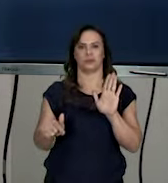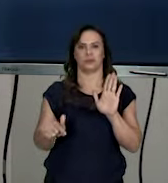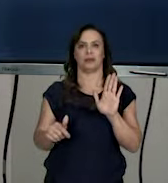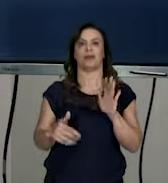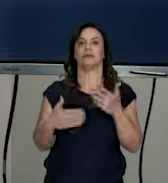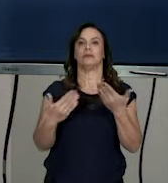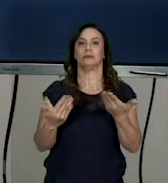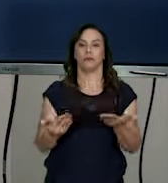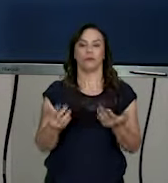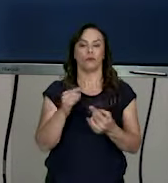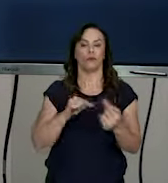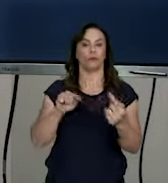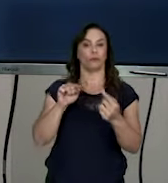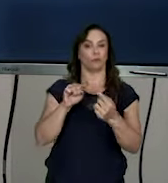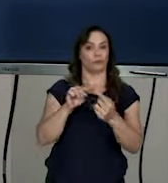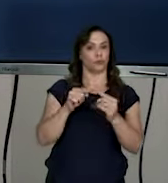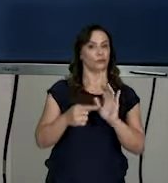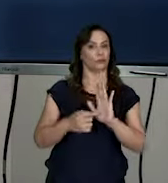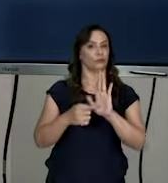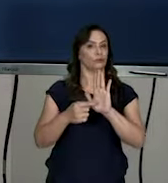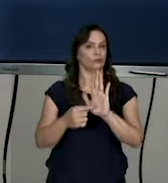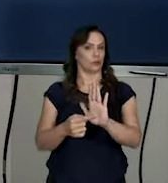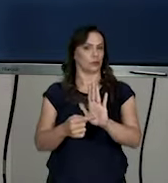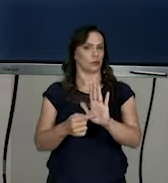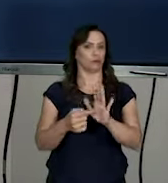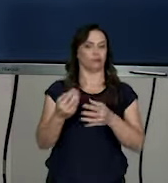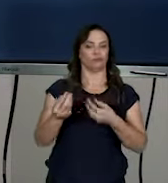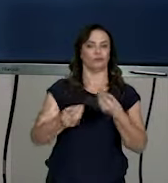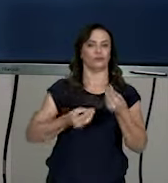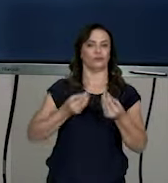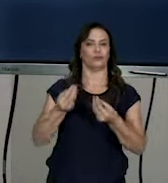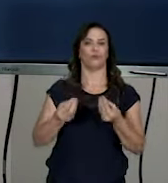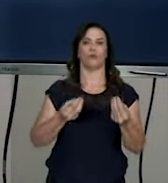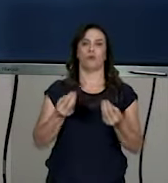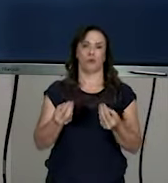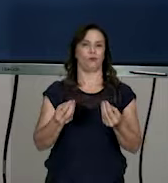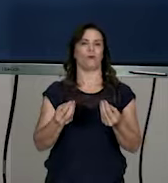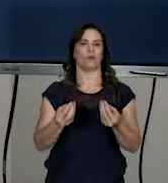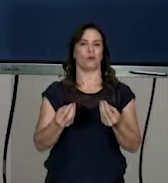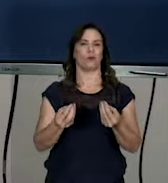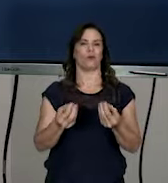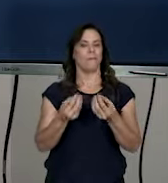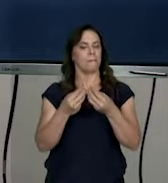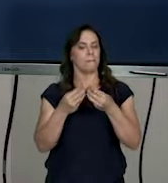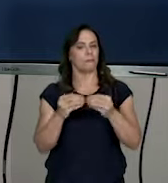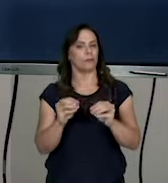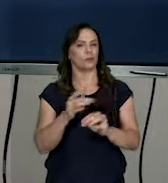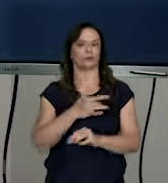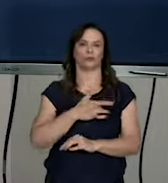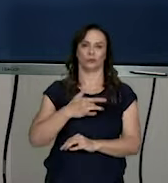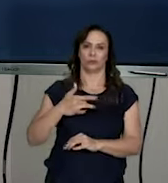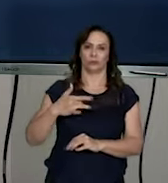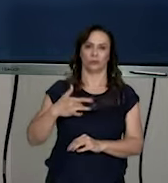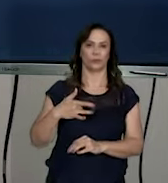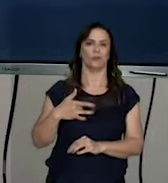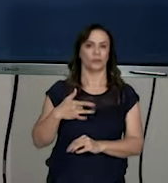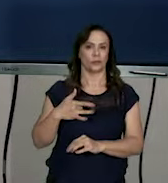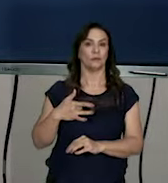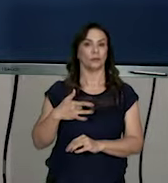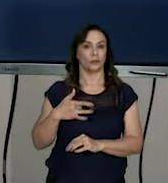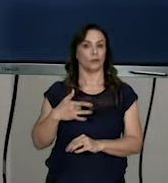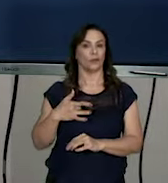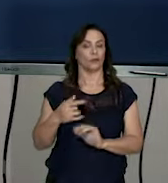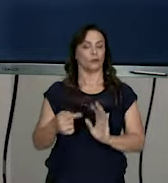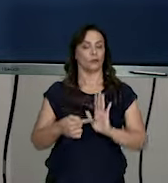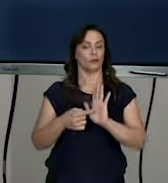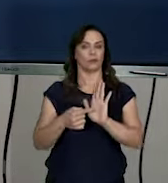mostrar um pouco do quanto é prejudicial à nossa saúde a presença dessas substâncias, eu trago como